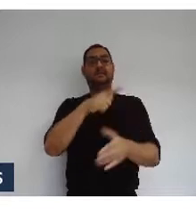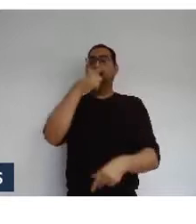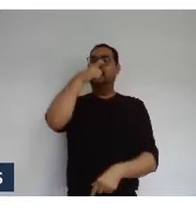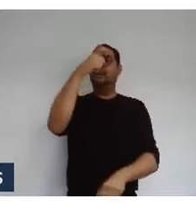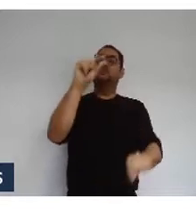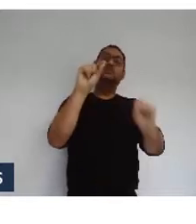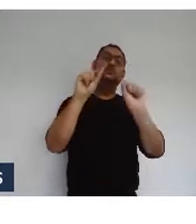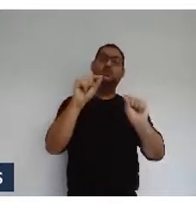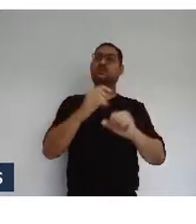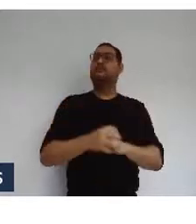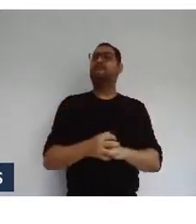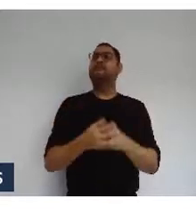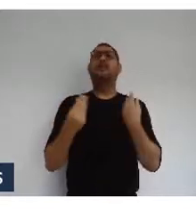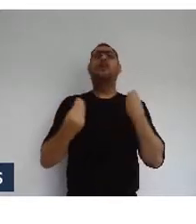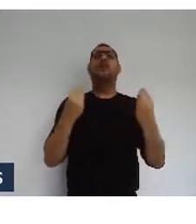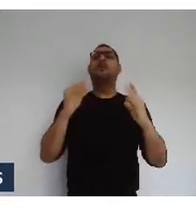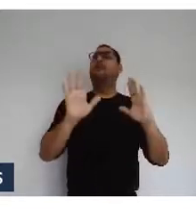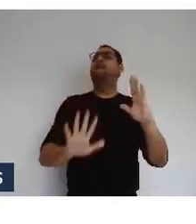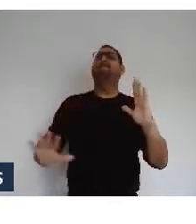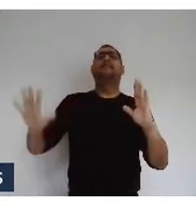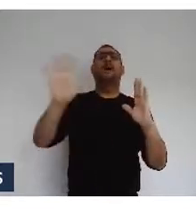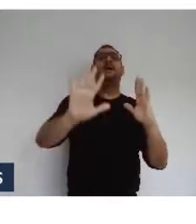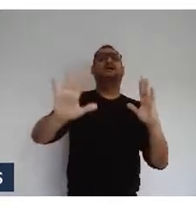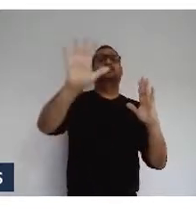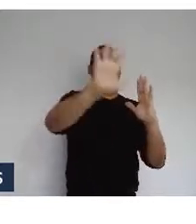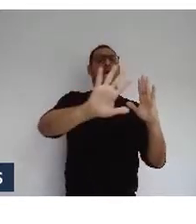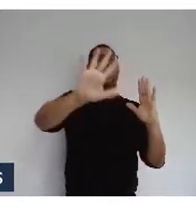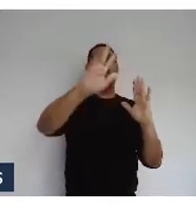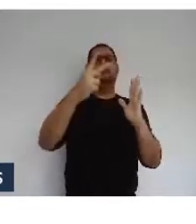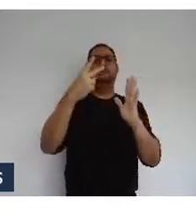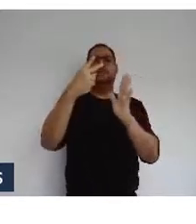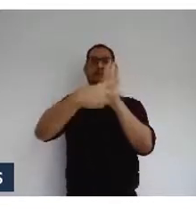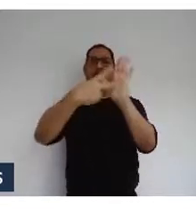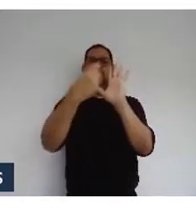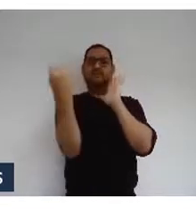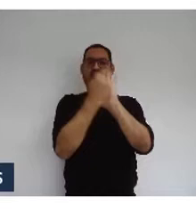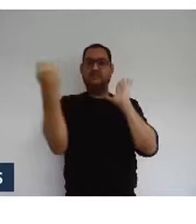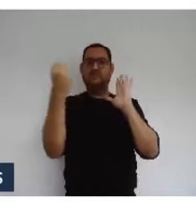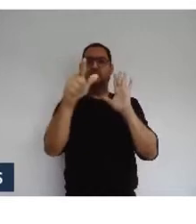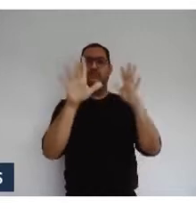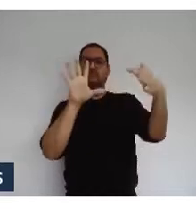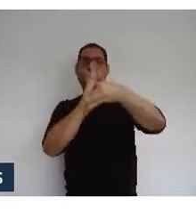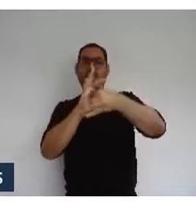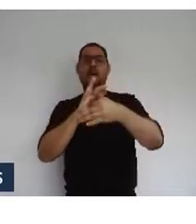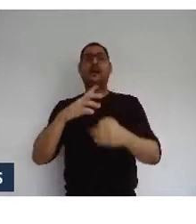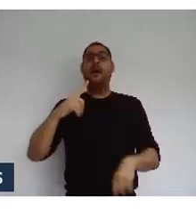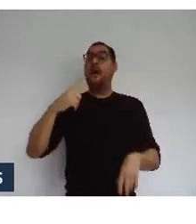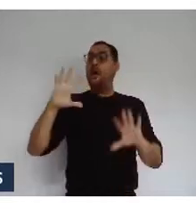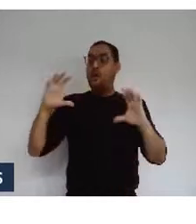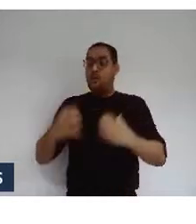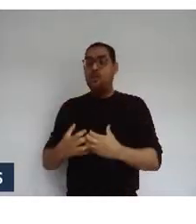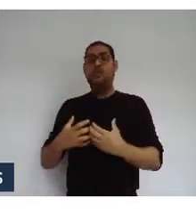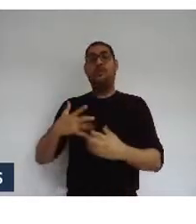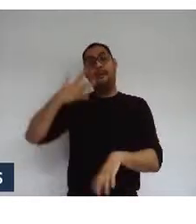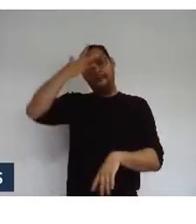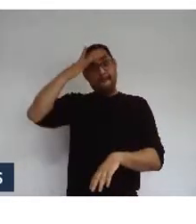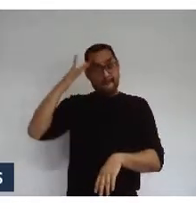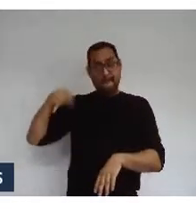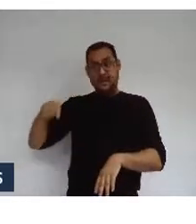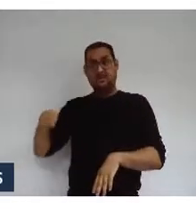especificamente, em como as paisagens semióticas são ativamente implantadas por grupos e indivíduos